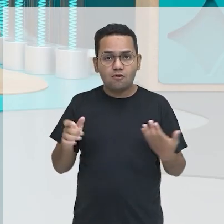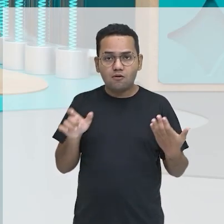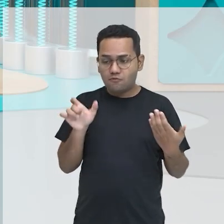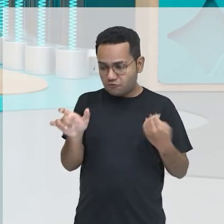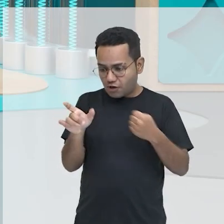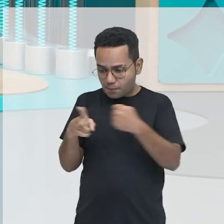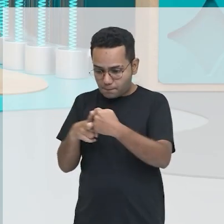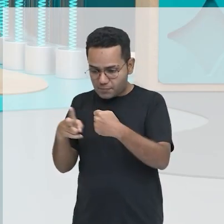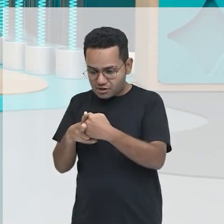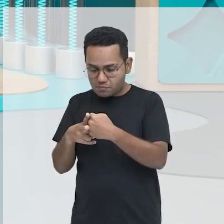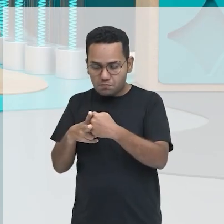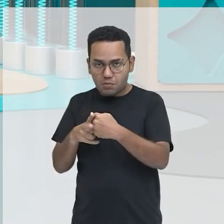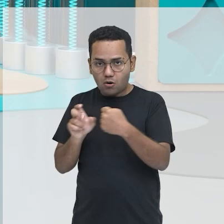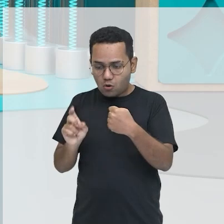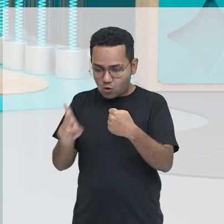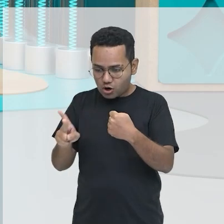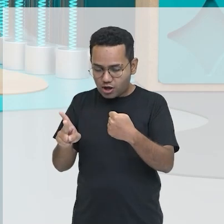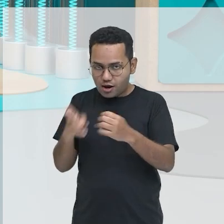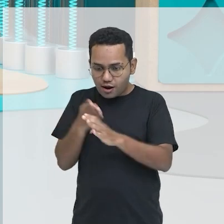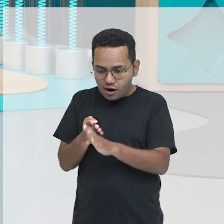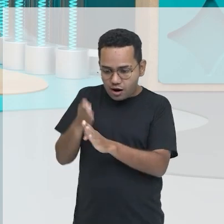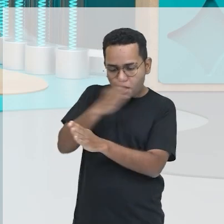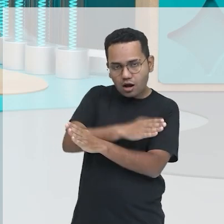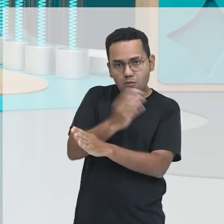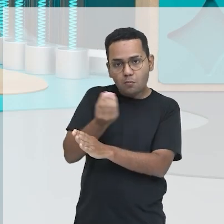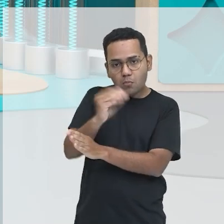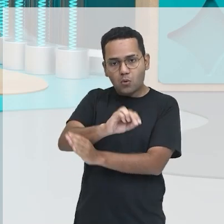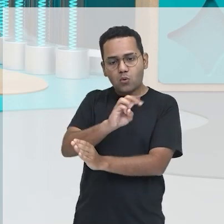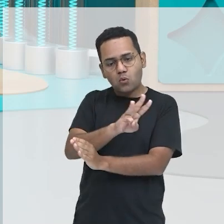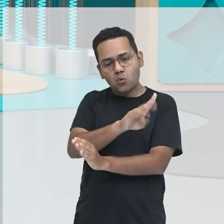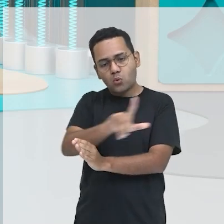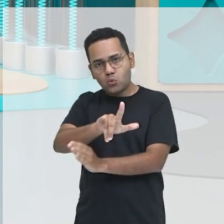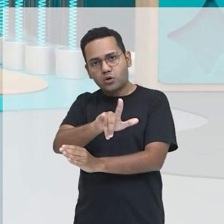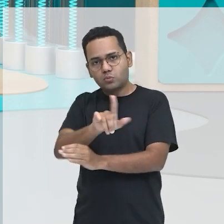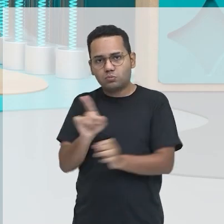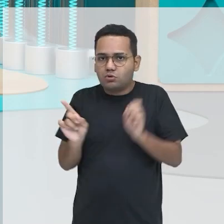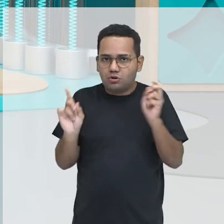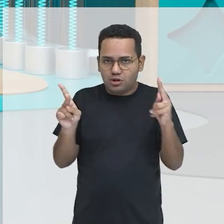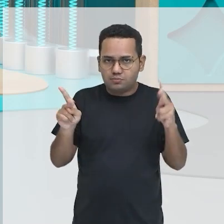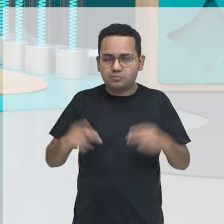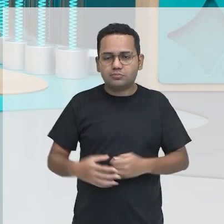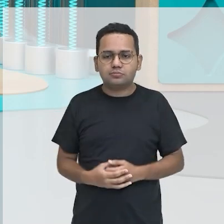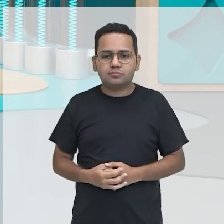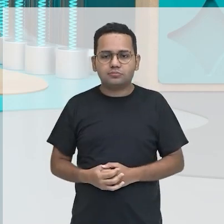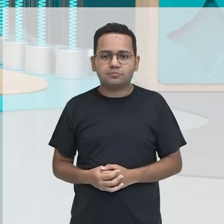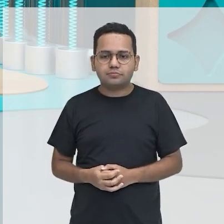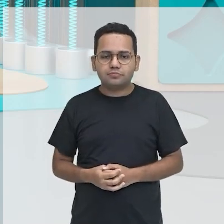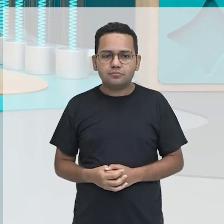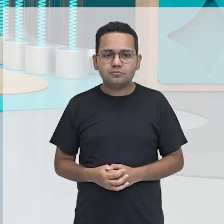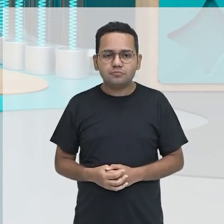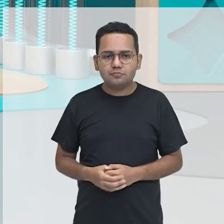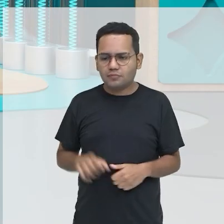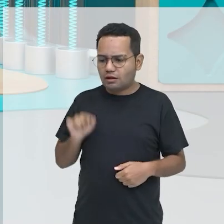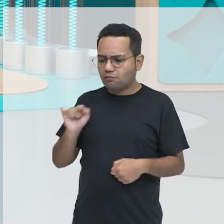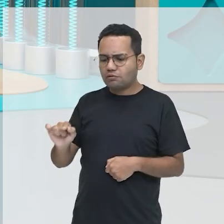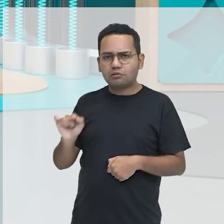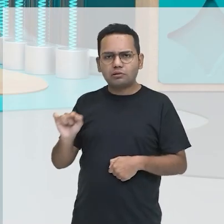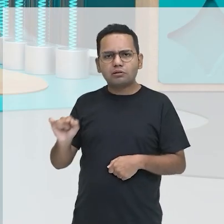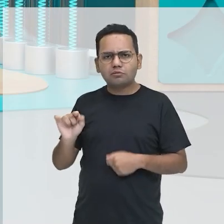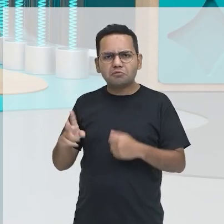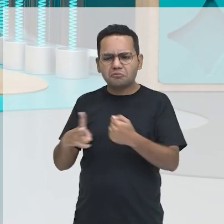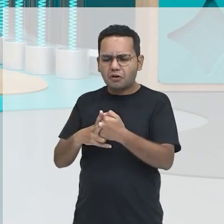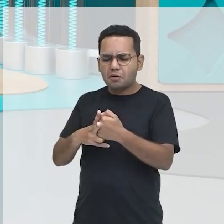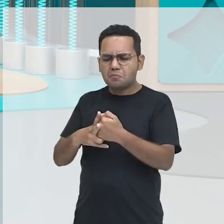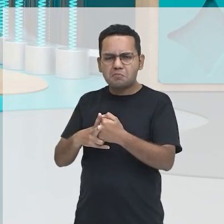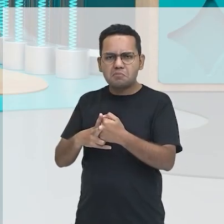relação ao verbo principal, é antes. É anterior ao verbo principal. Esse verbo principal, main verb, é